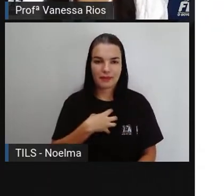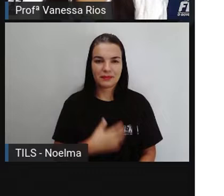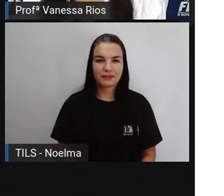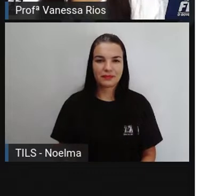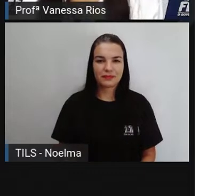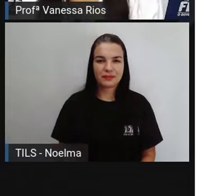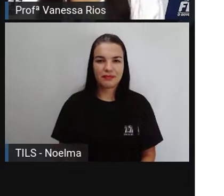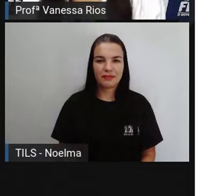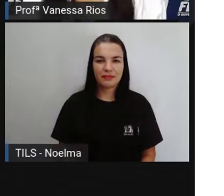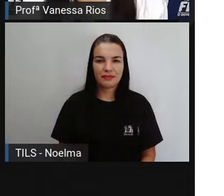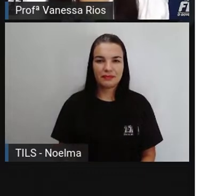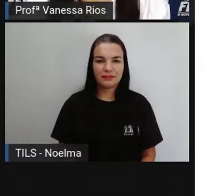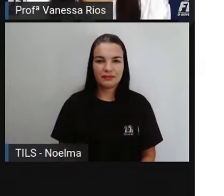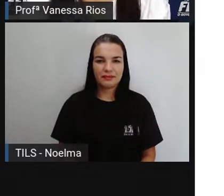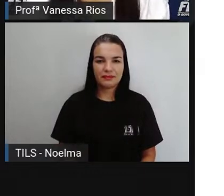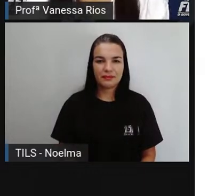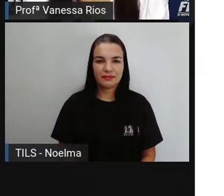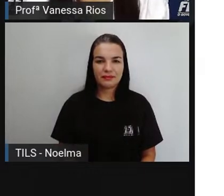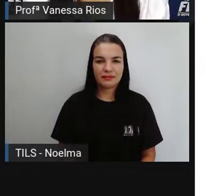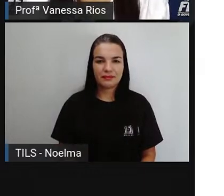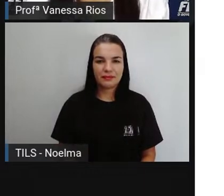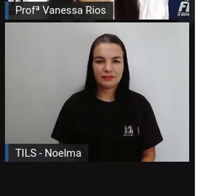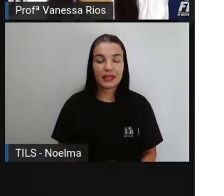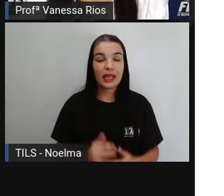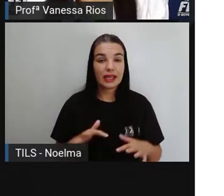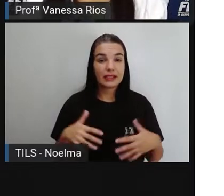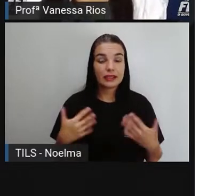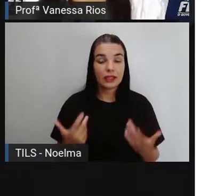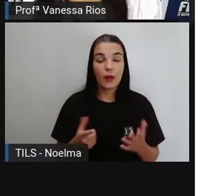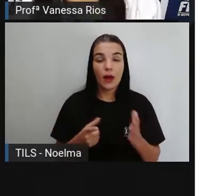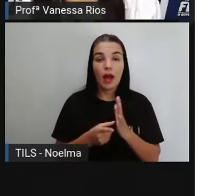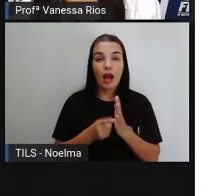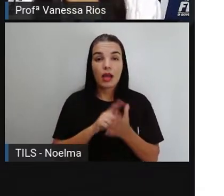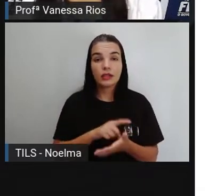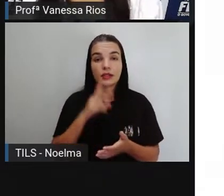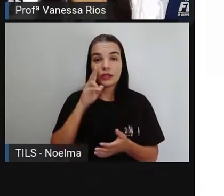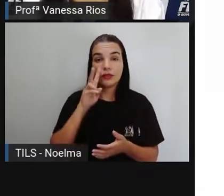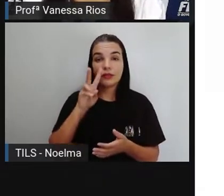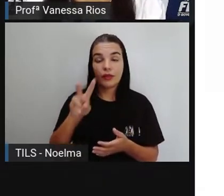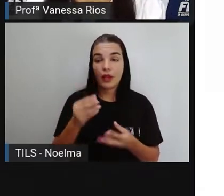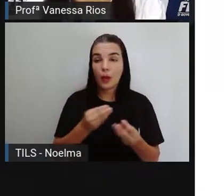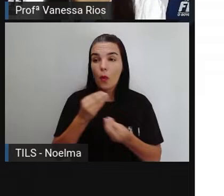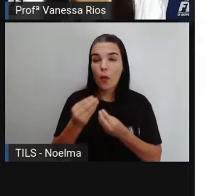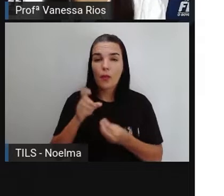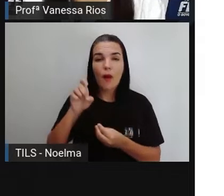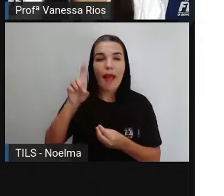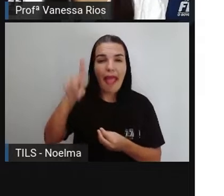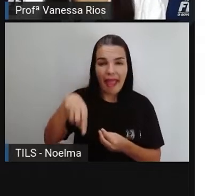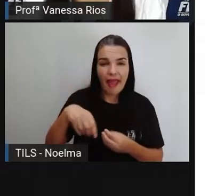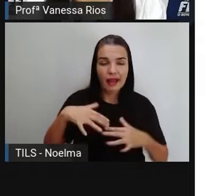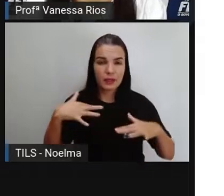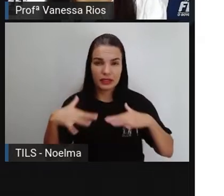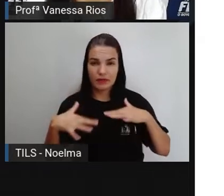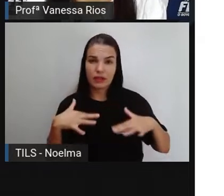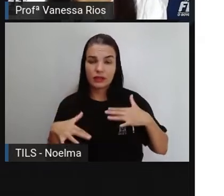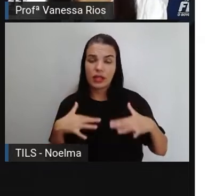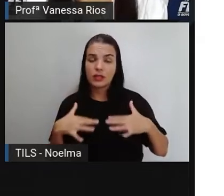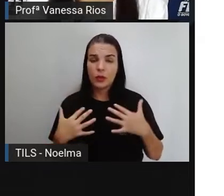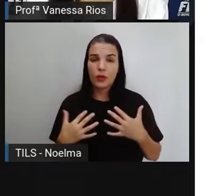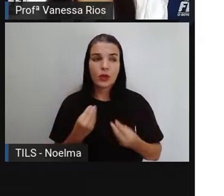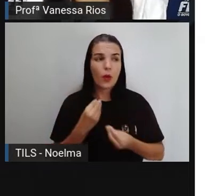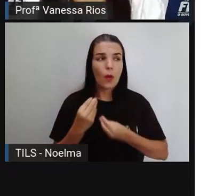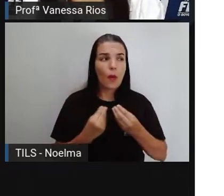E aí, antes da gente observar quais são essas manifestações e de que forma, né, elas aparecem aí dentro